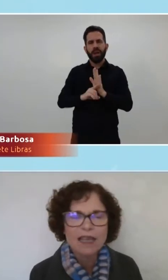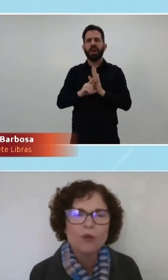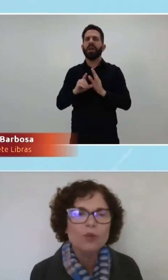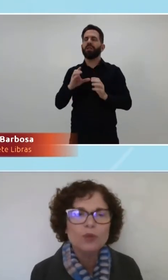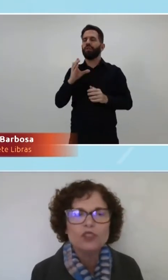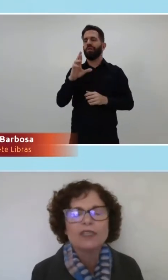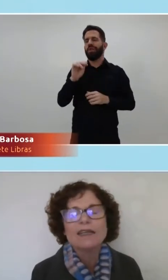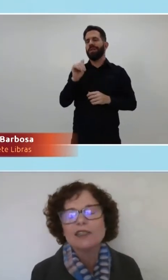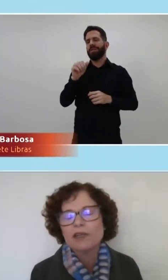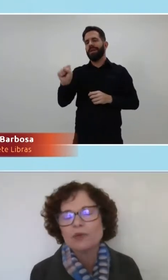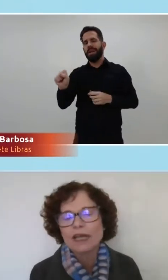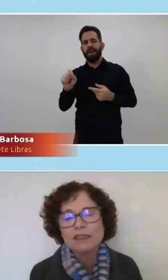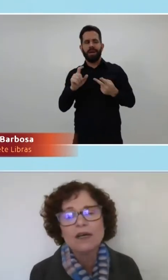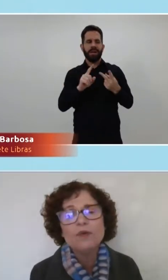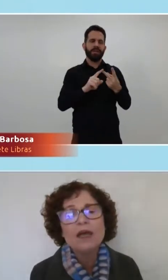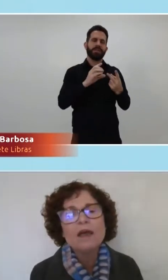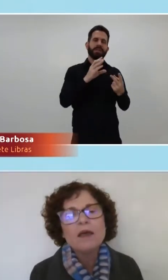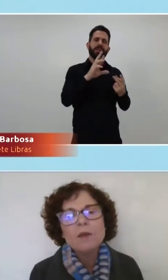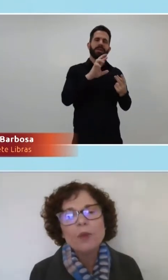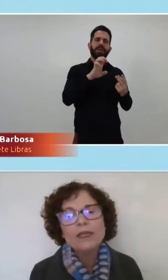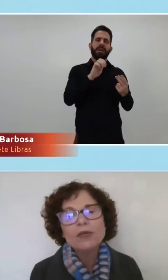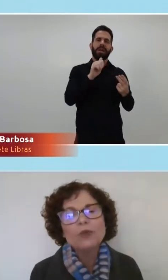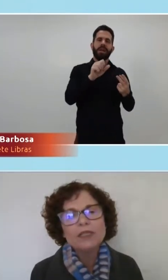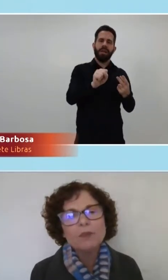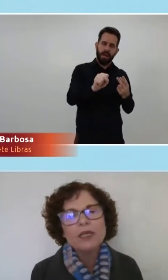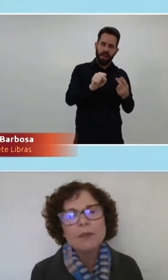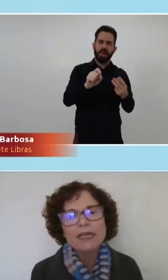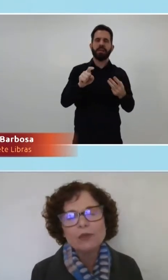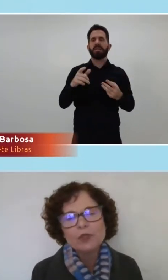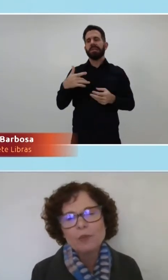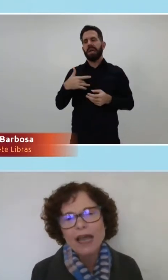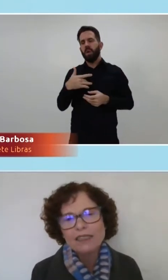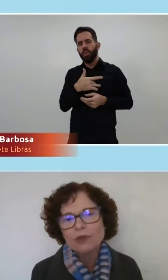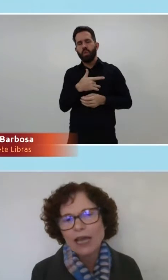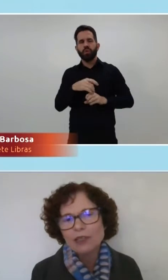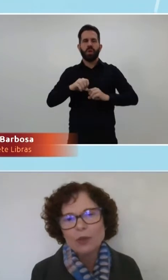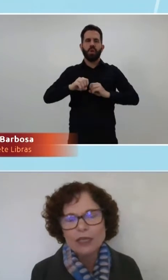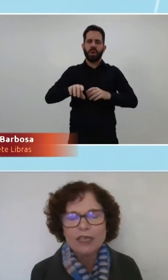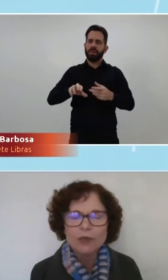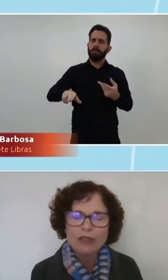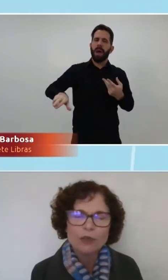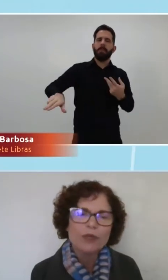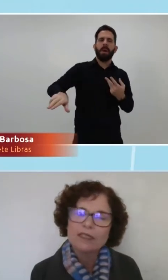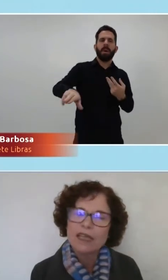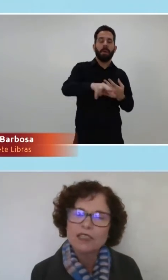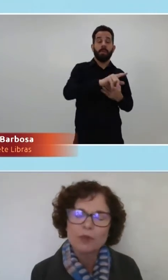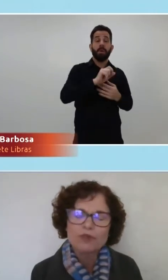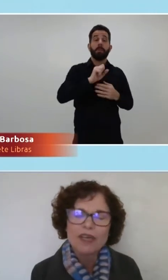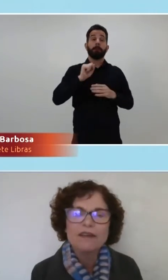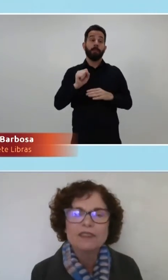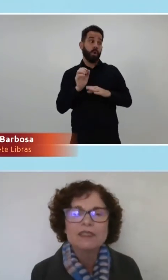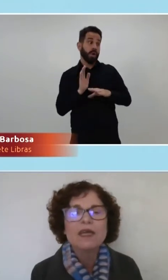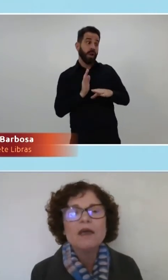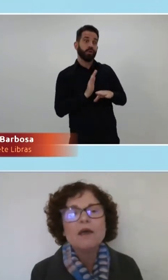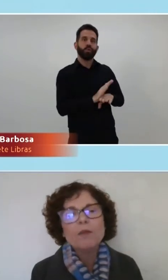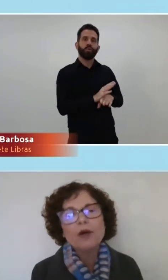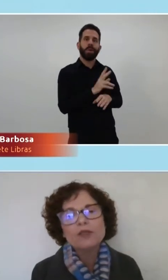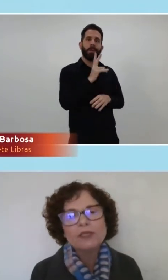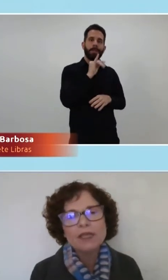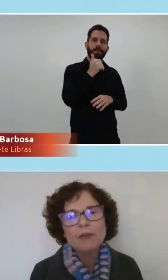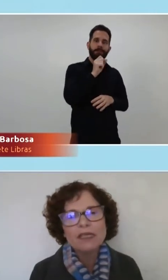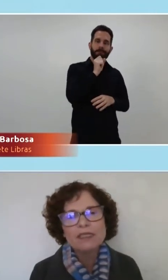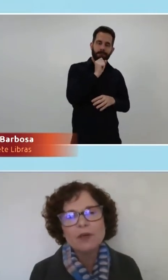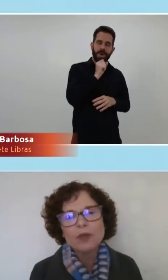a saúde, a educação, podem contribuir para que os pais educadores e responsáveis